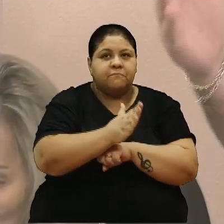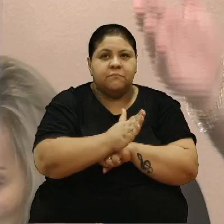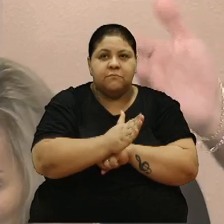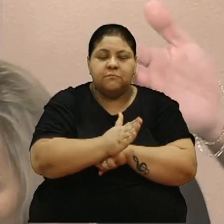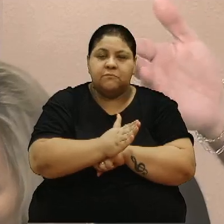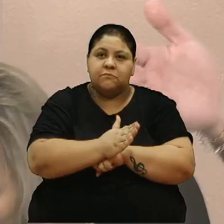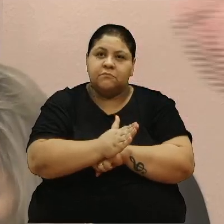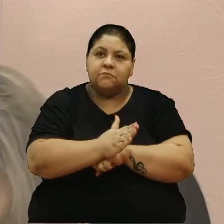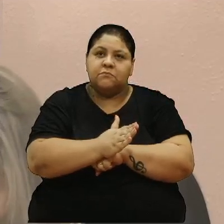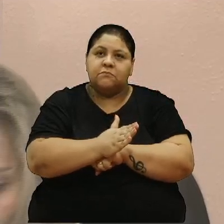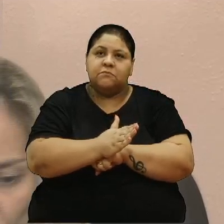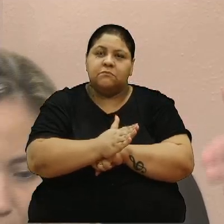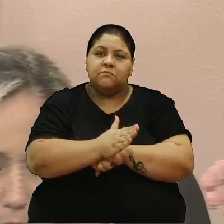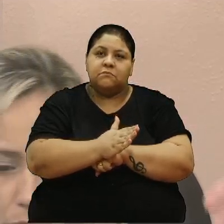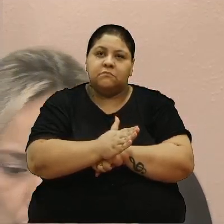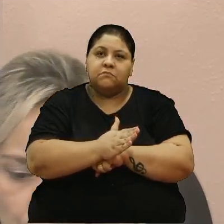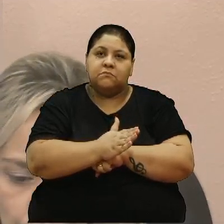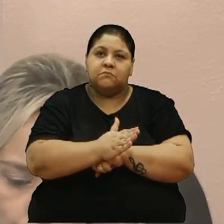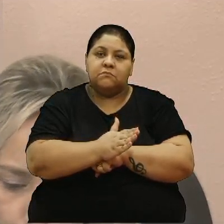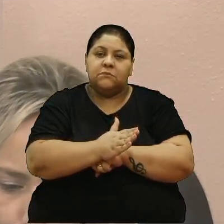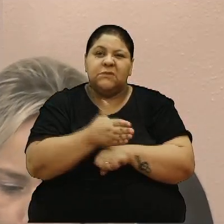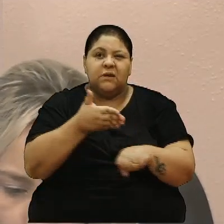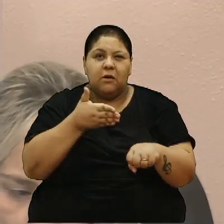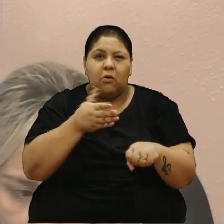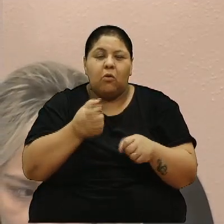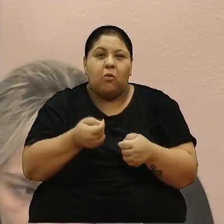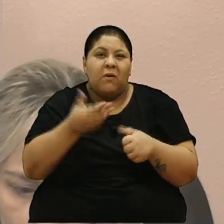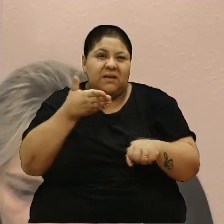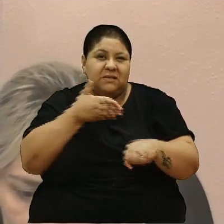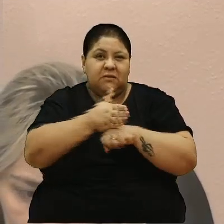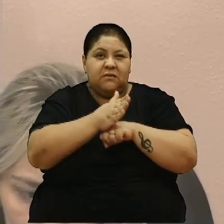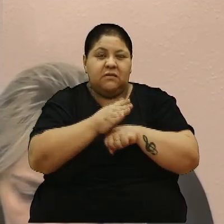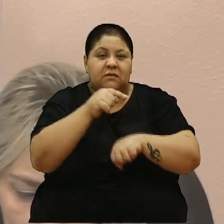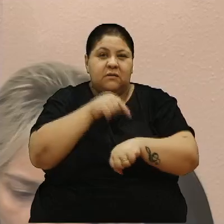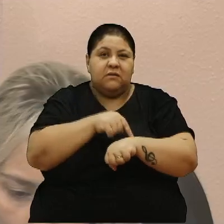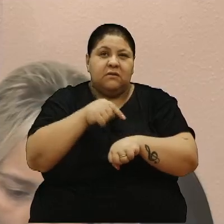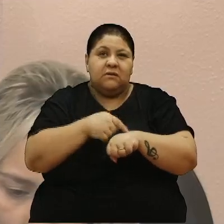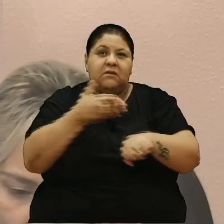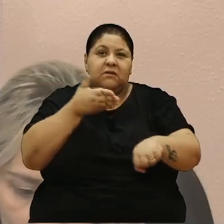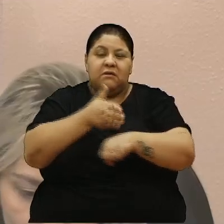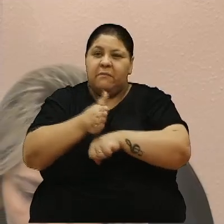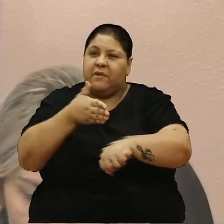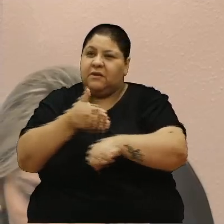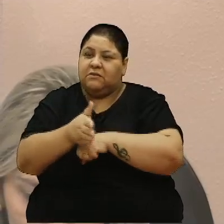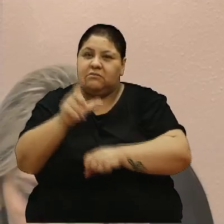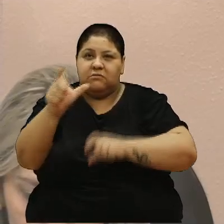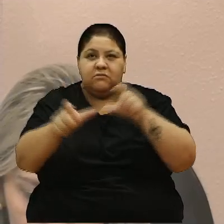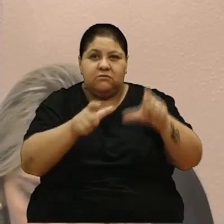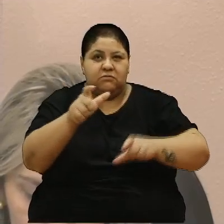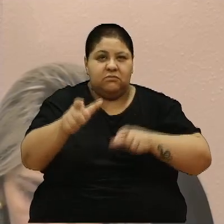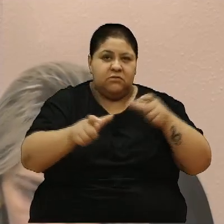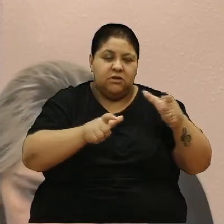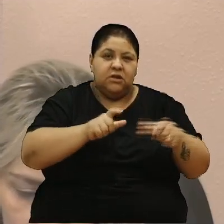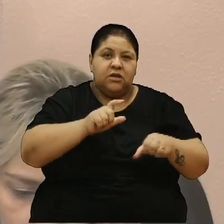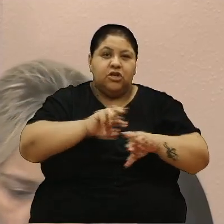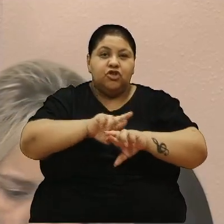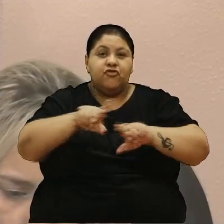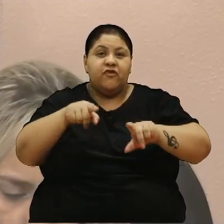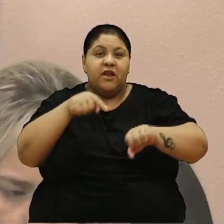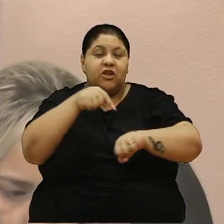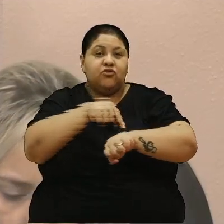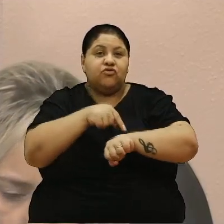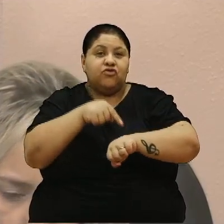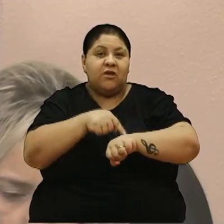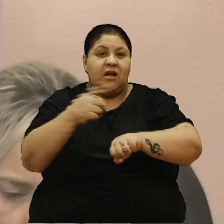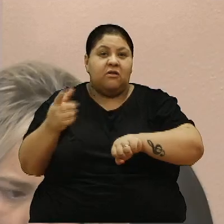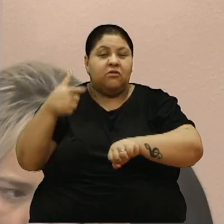dado o devido extenso horário, mas a participação de diversas pessoas em diversos horários do dia de ontem, e foi um